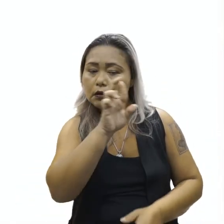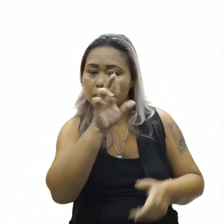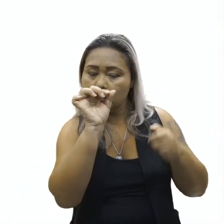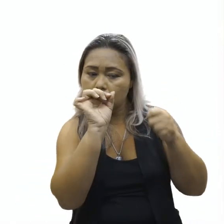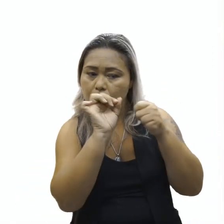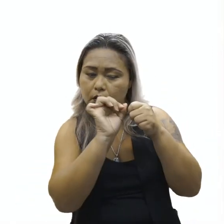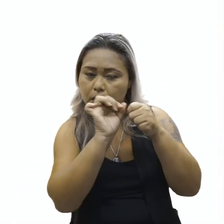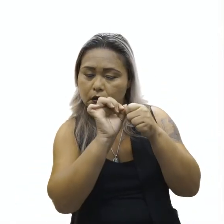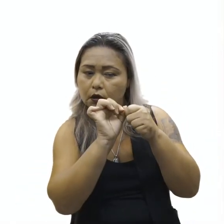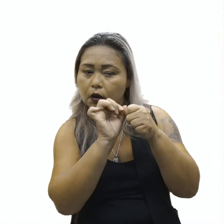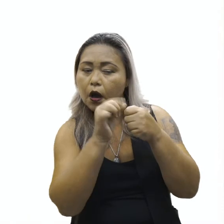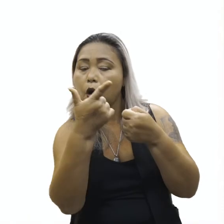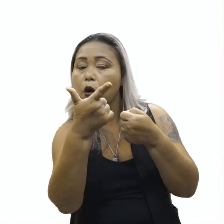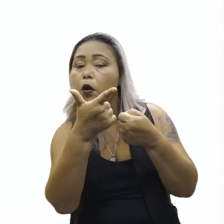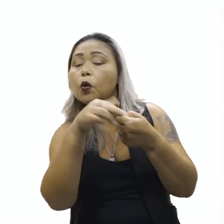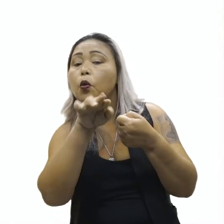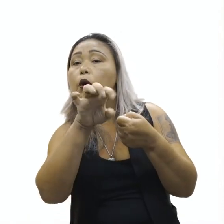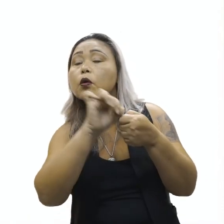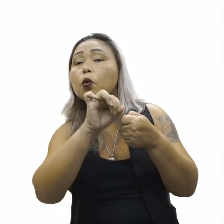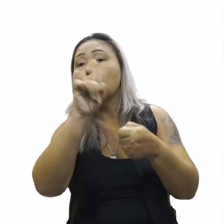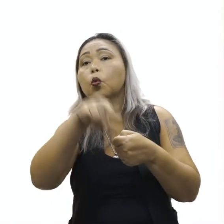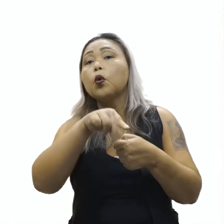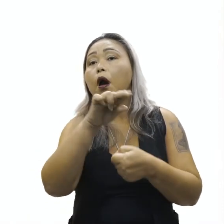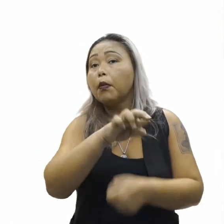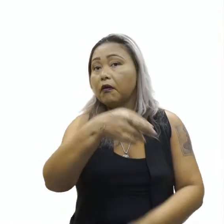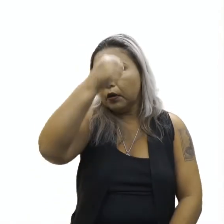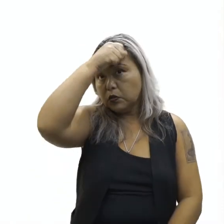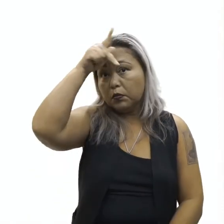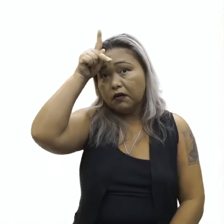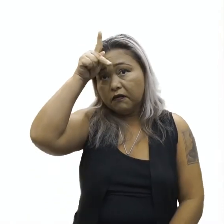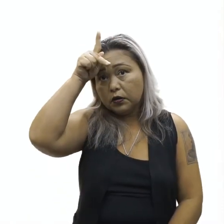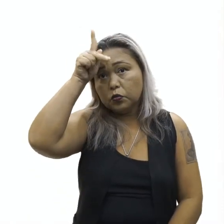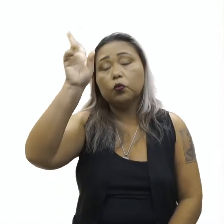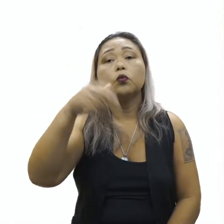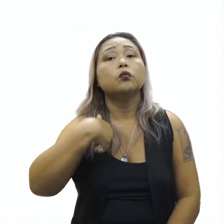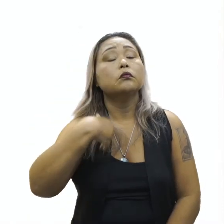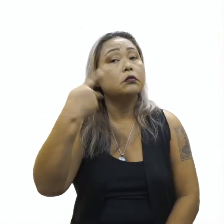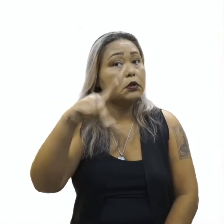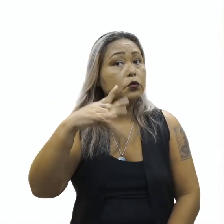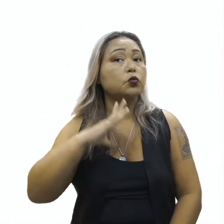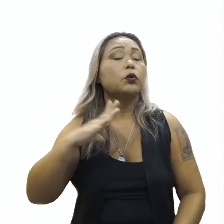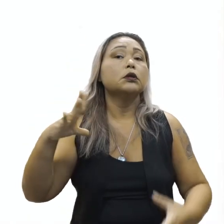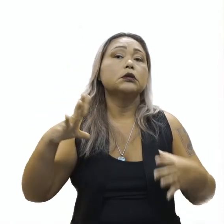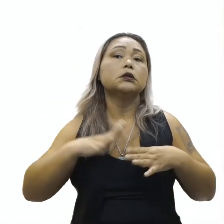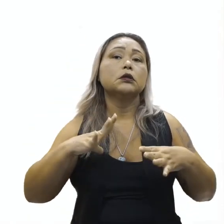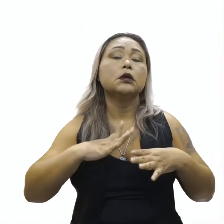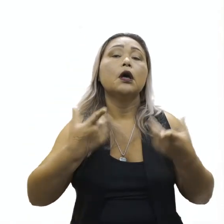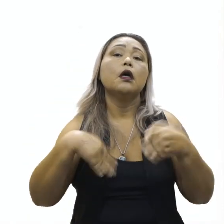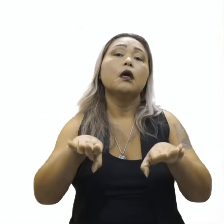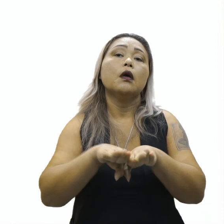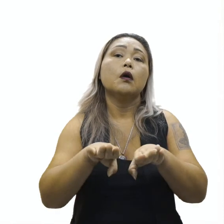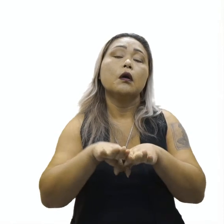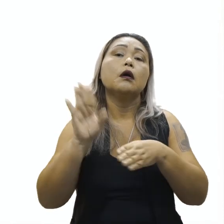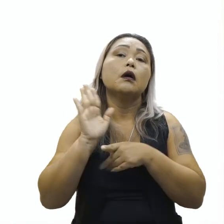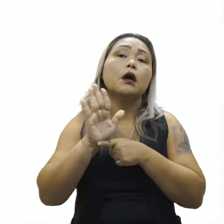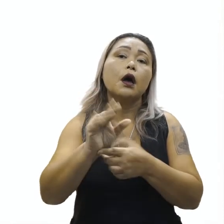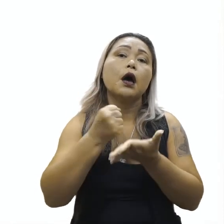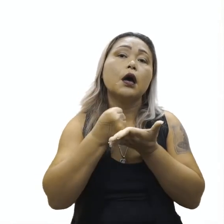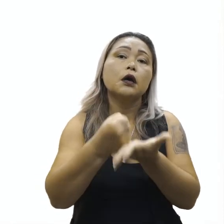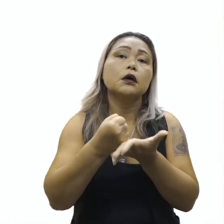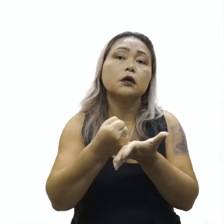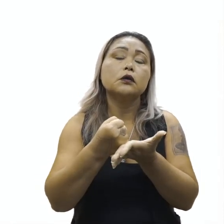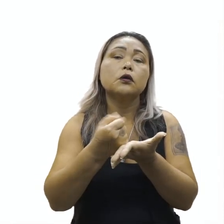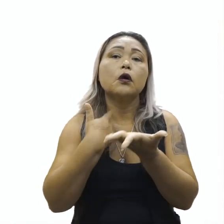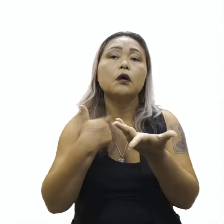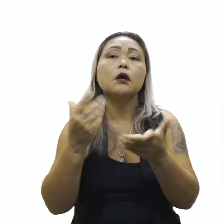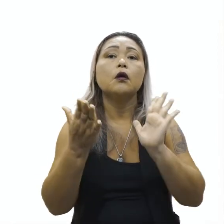ele fiscaliza quem? Os prefeitos da sua cidade. E também ajudam e devem